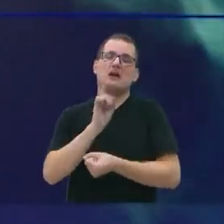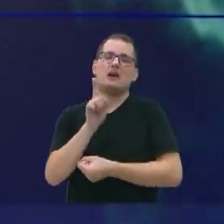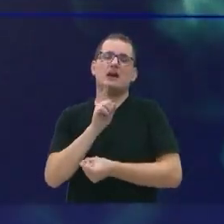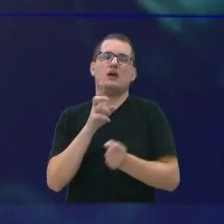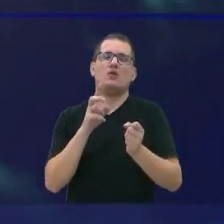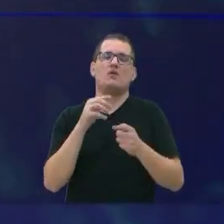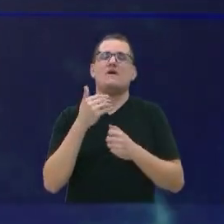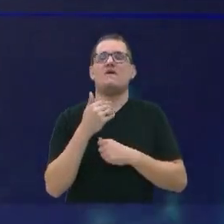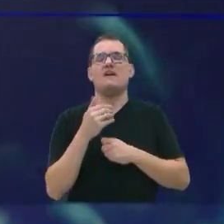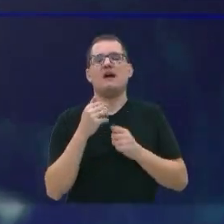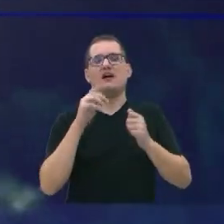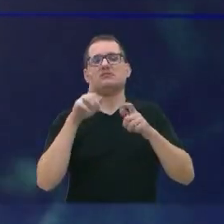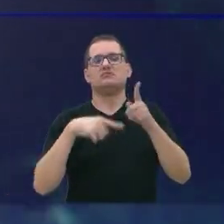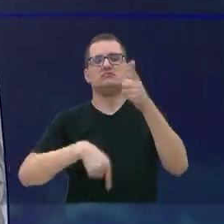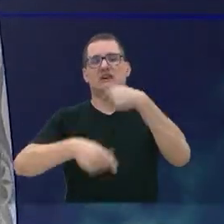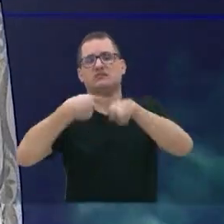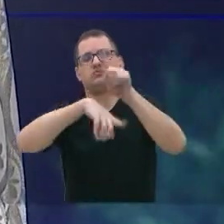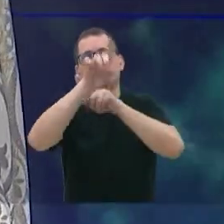para canto nenhum,